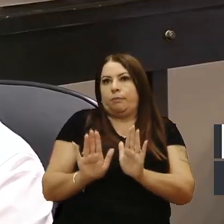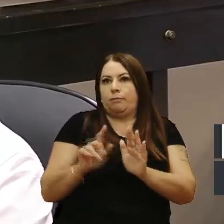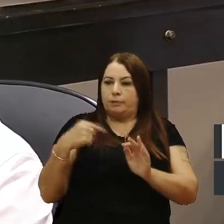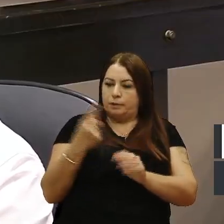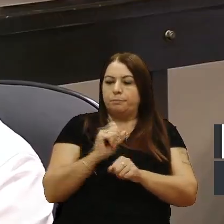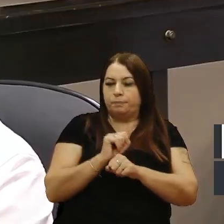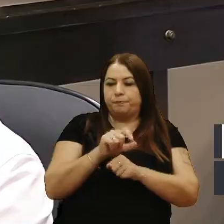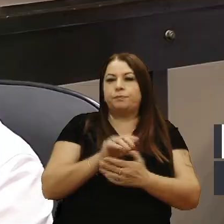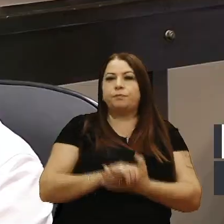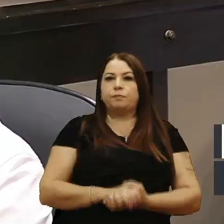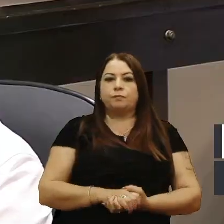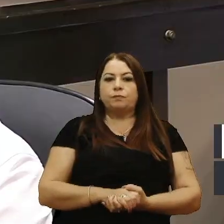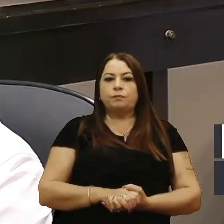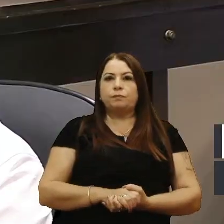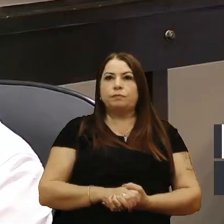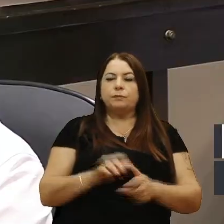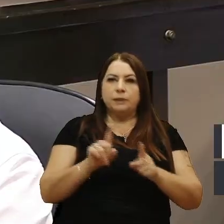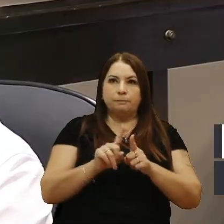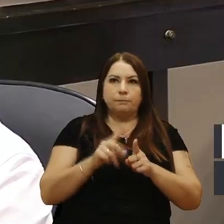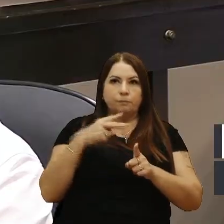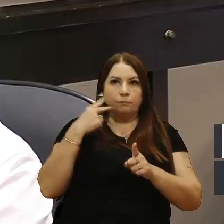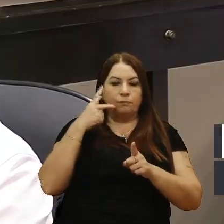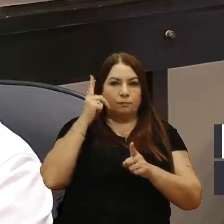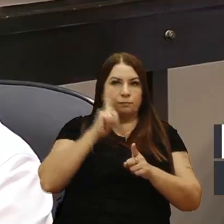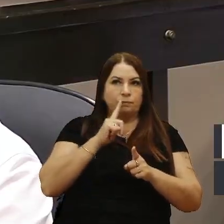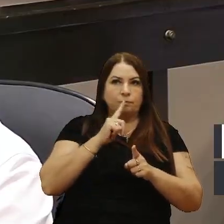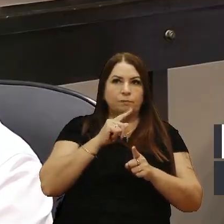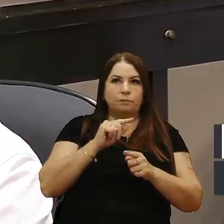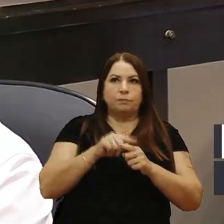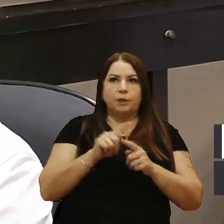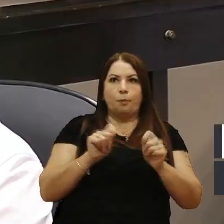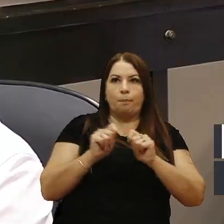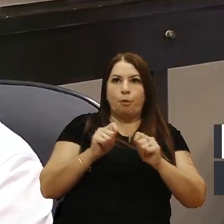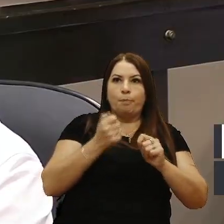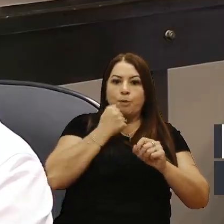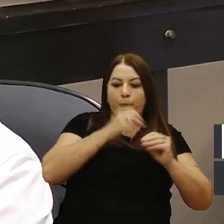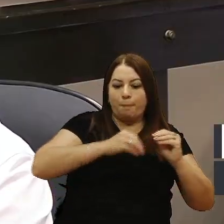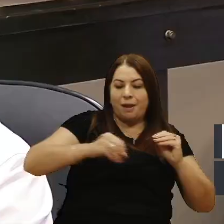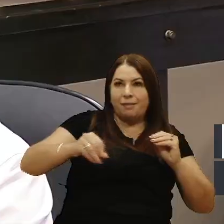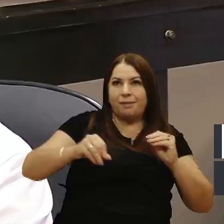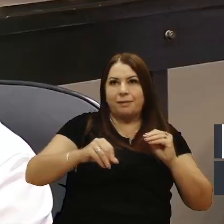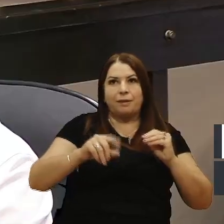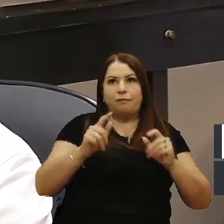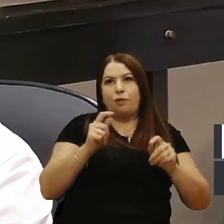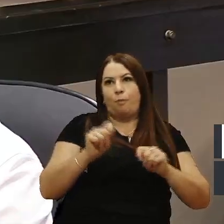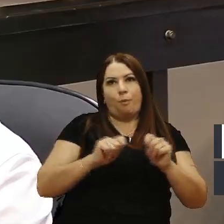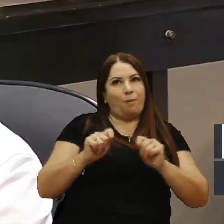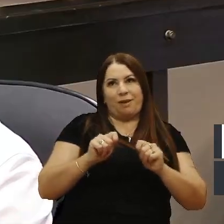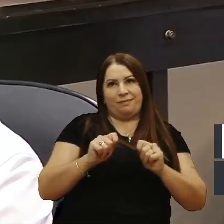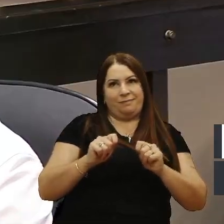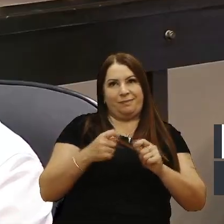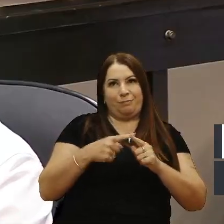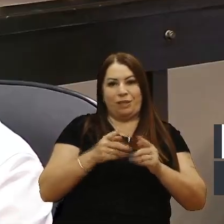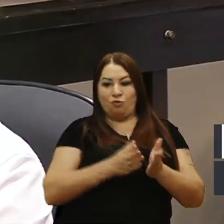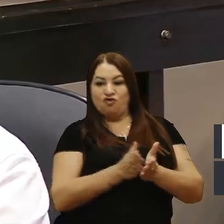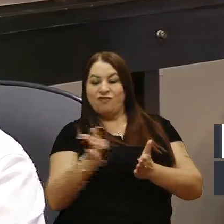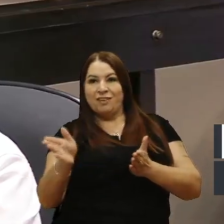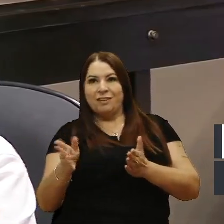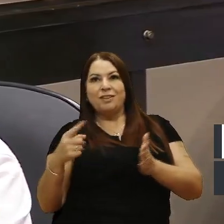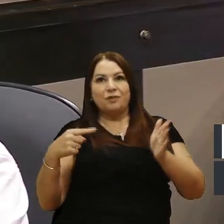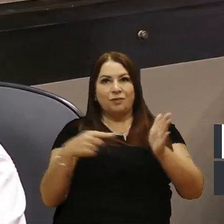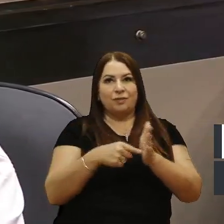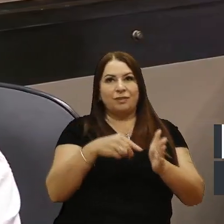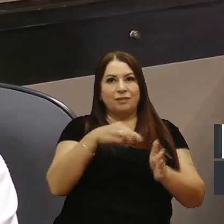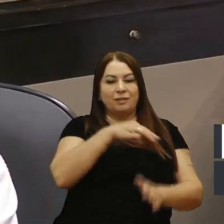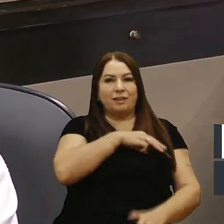para isso. A questão que o vereador Lucas falou, popem no cascalho. Vereador Lucas, não vão popar no cascalho porque eles estão desviando. Eu denunciei no